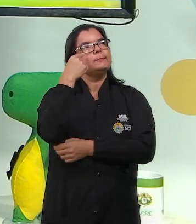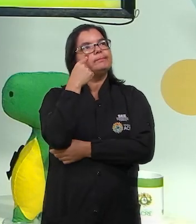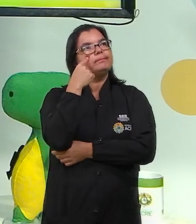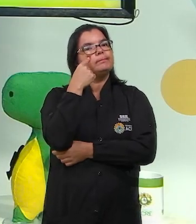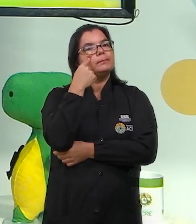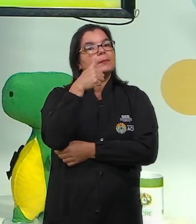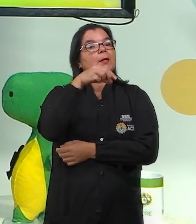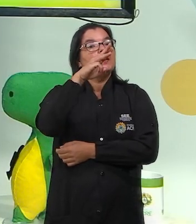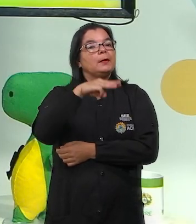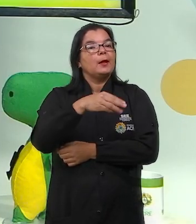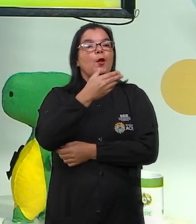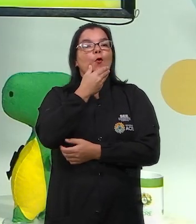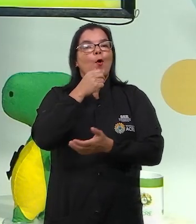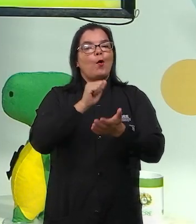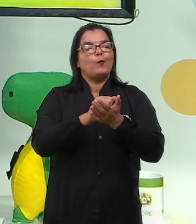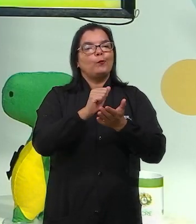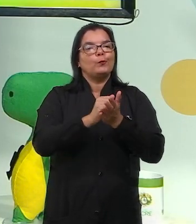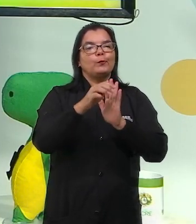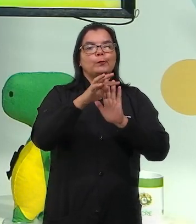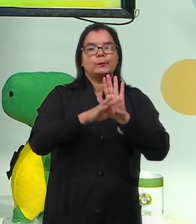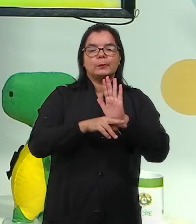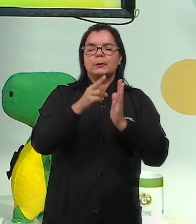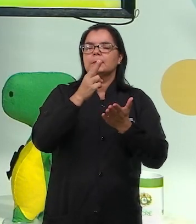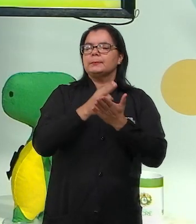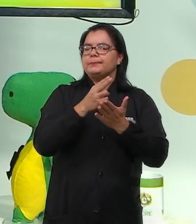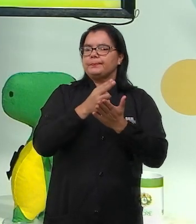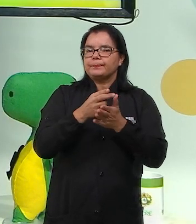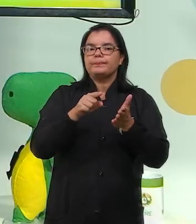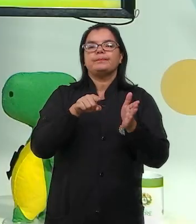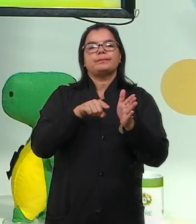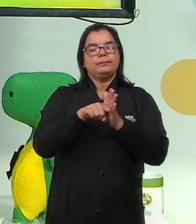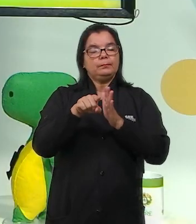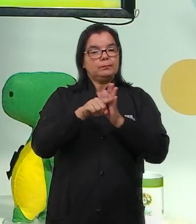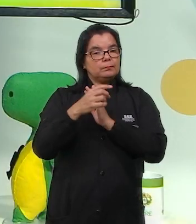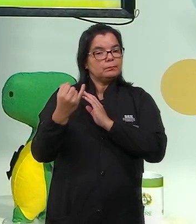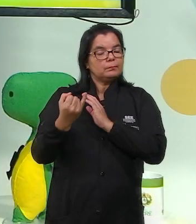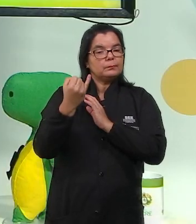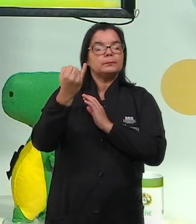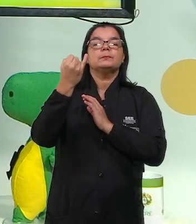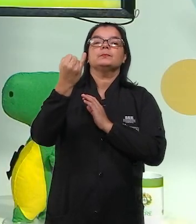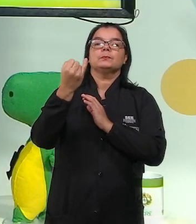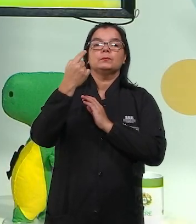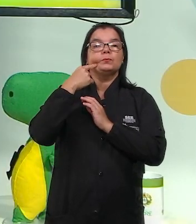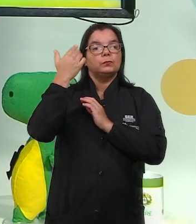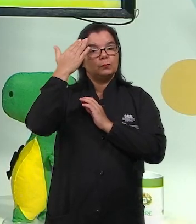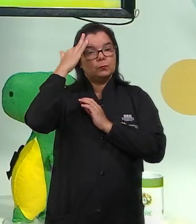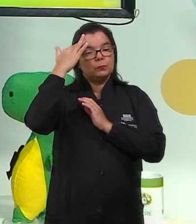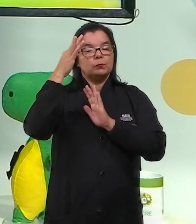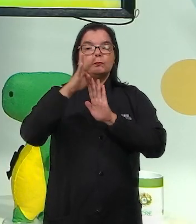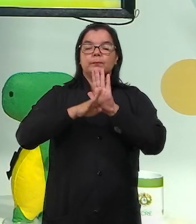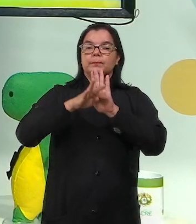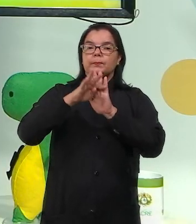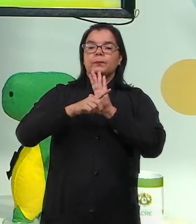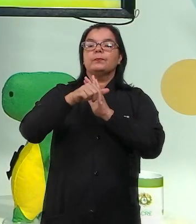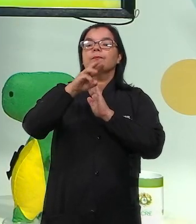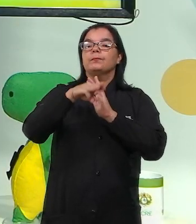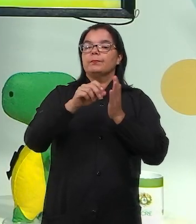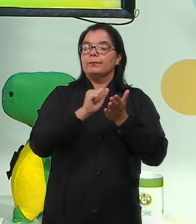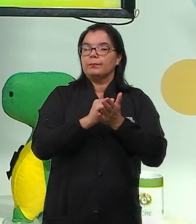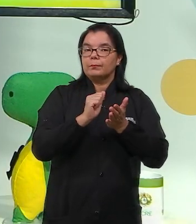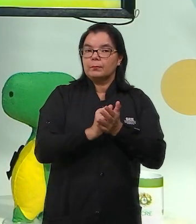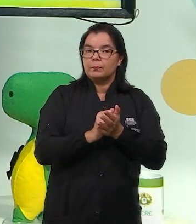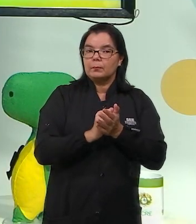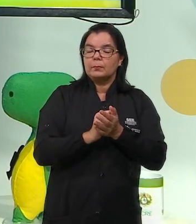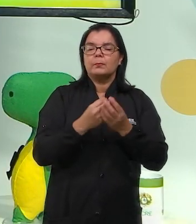pergunta, quem é o autor desse texto? É sempre uma das primeiras perguntas-chave de interpretação textual. Quem foi que